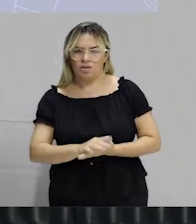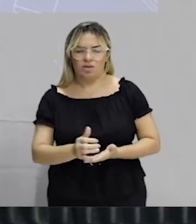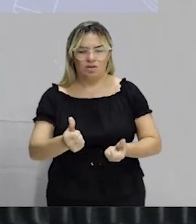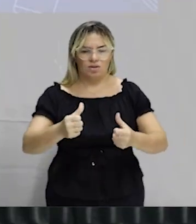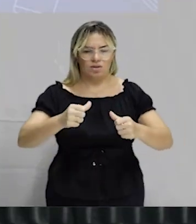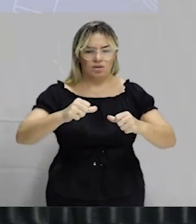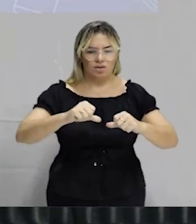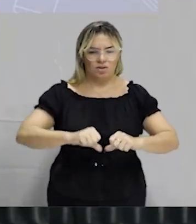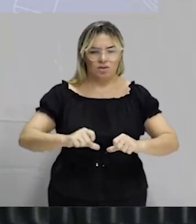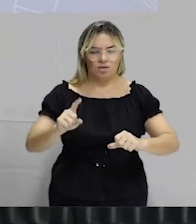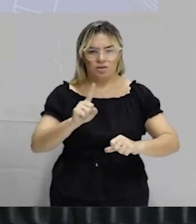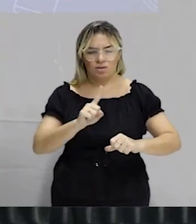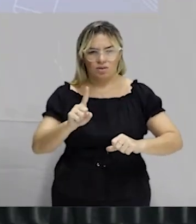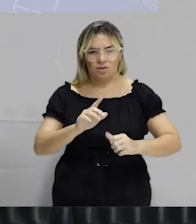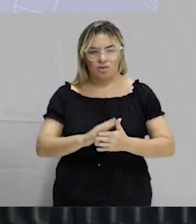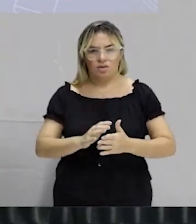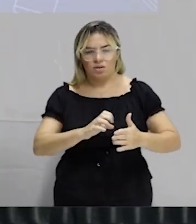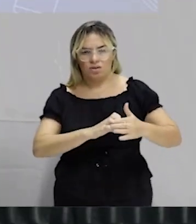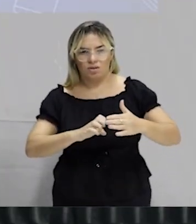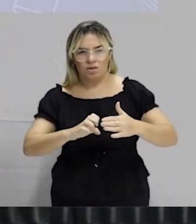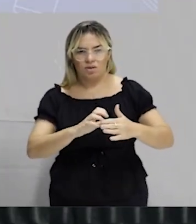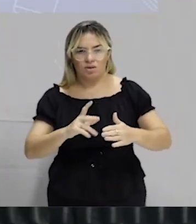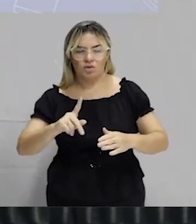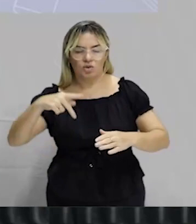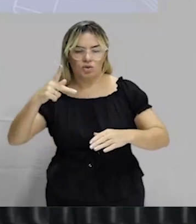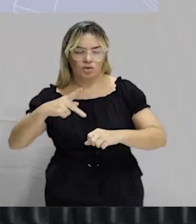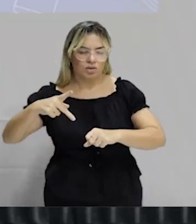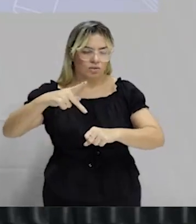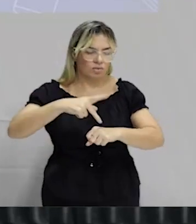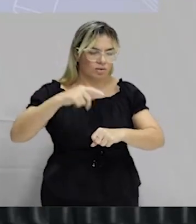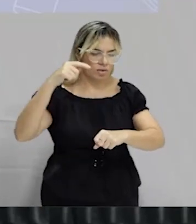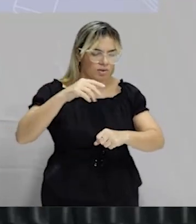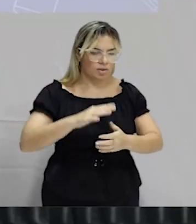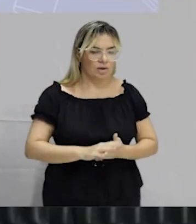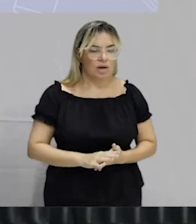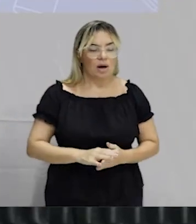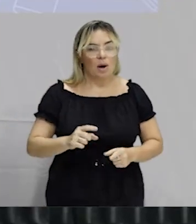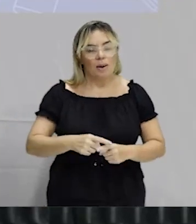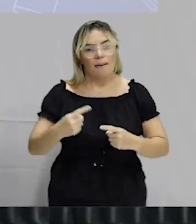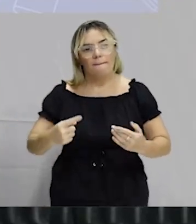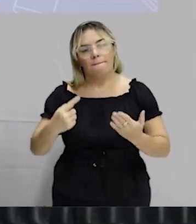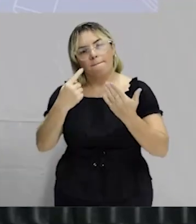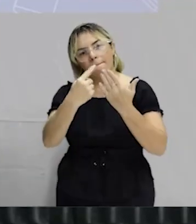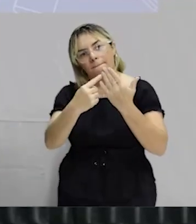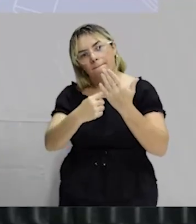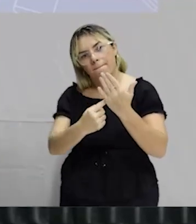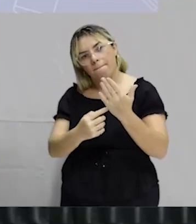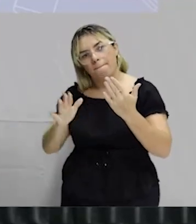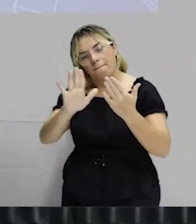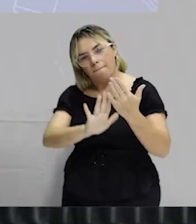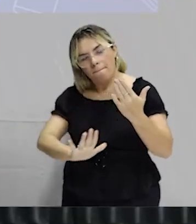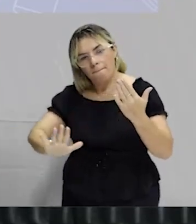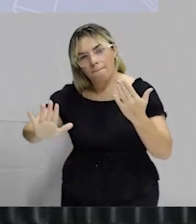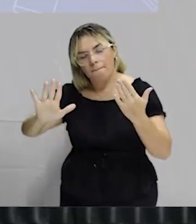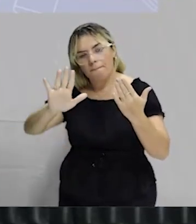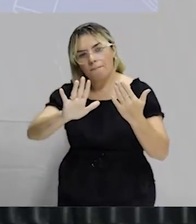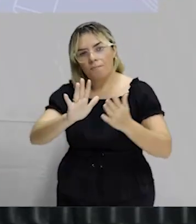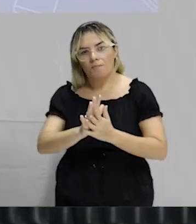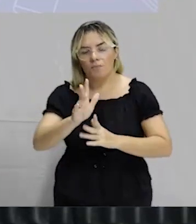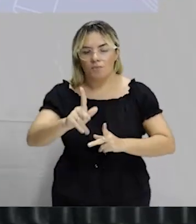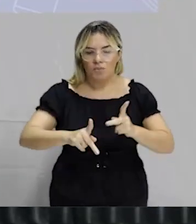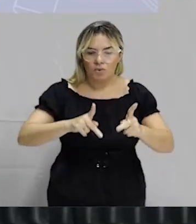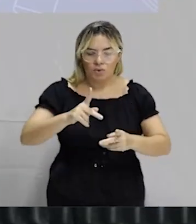ele vai pegar e nacionalizar empresa estrangeira por conta da crise, mas por conta do programa de nacionalização do